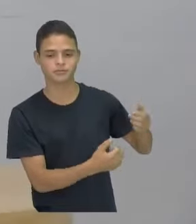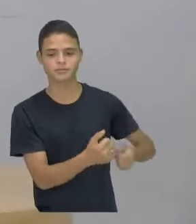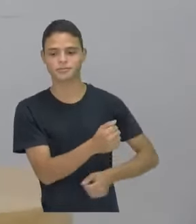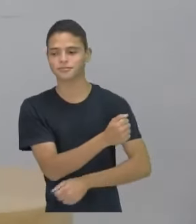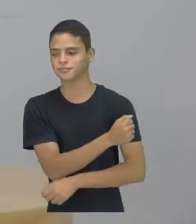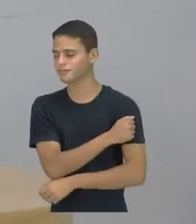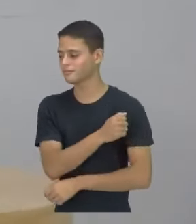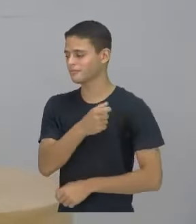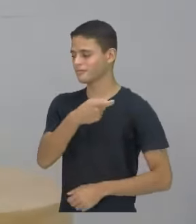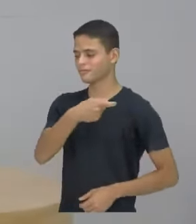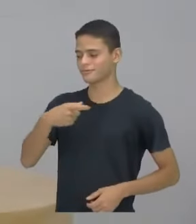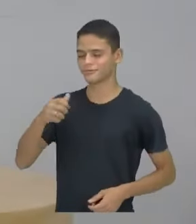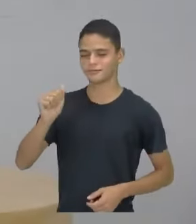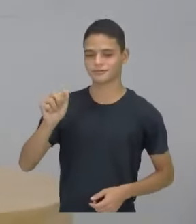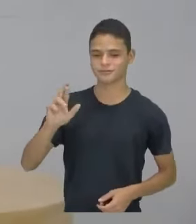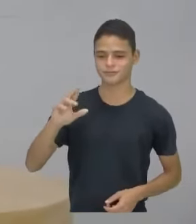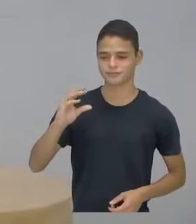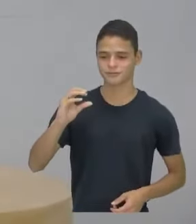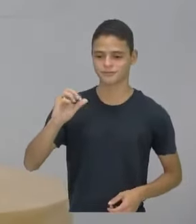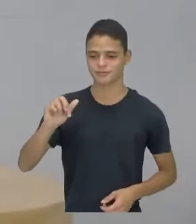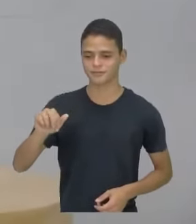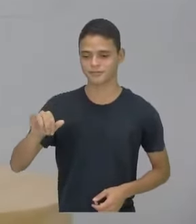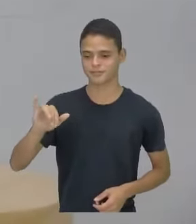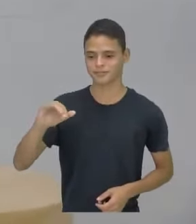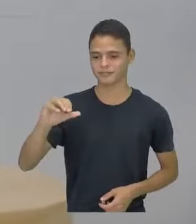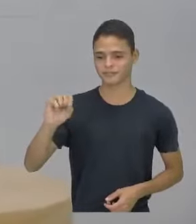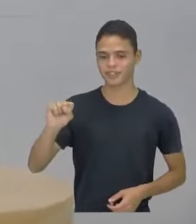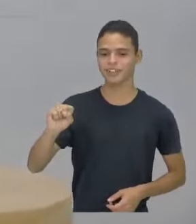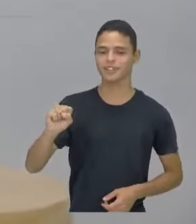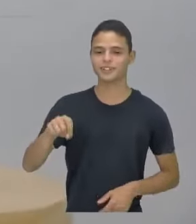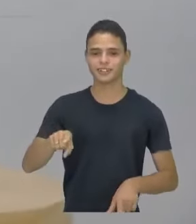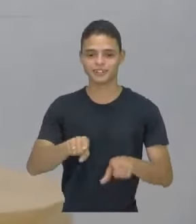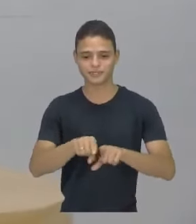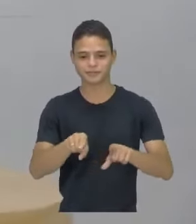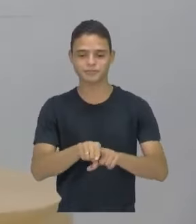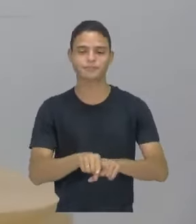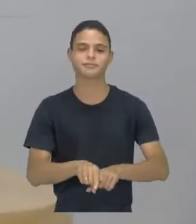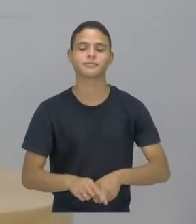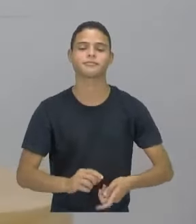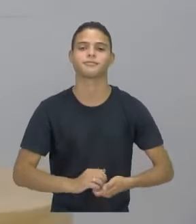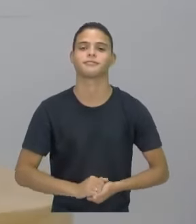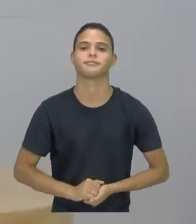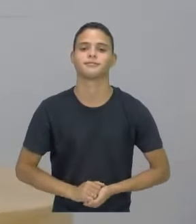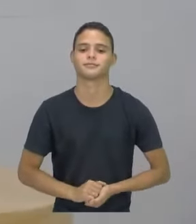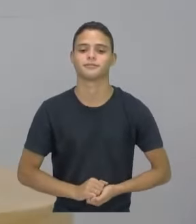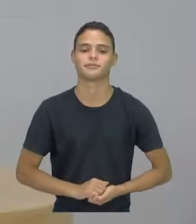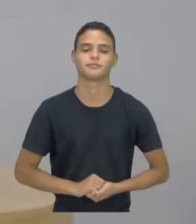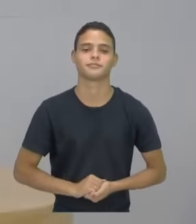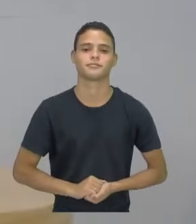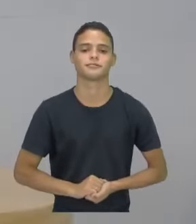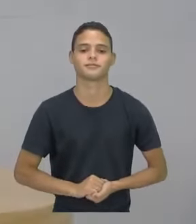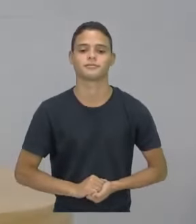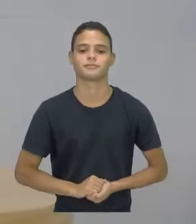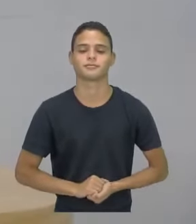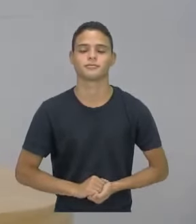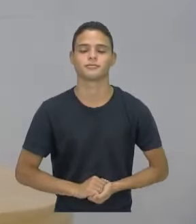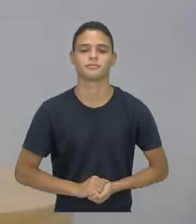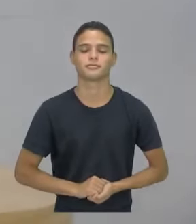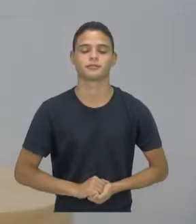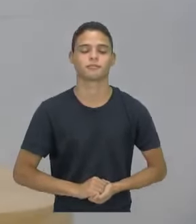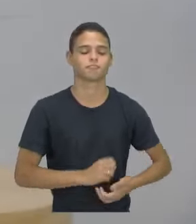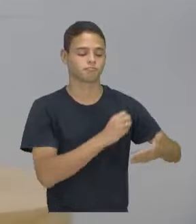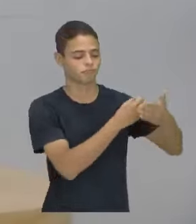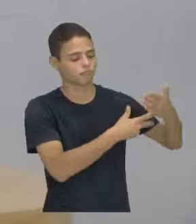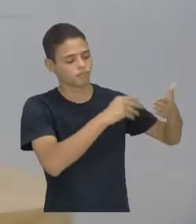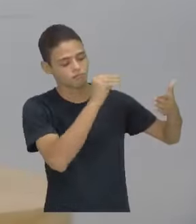Zacarias, a hurricane. Pro Carlos, earthquake and wildfires. Pro Nancy,